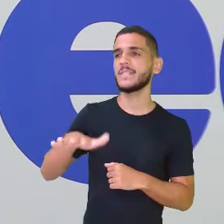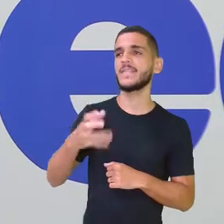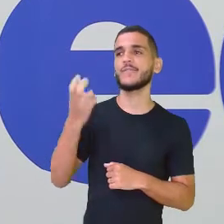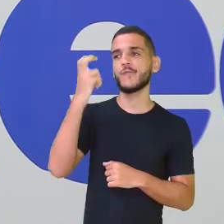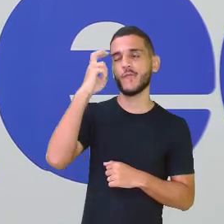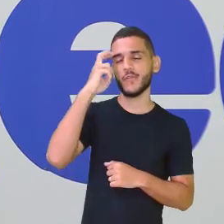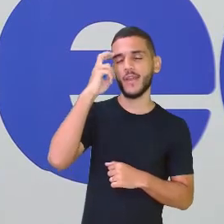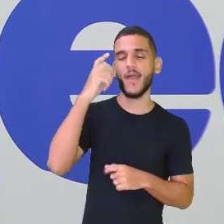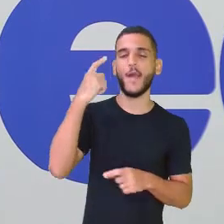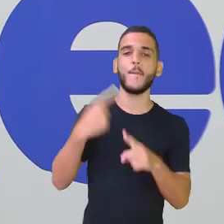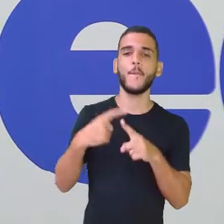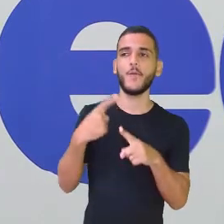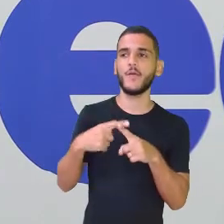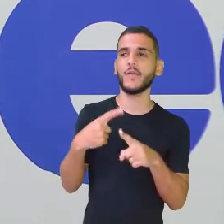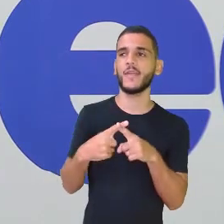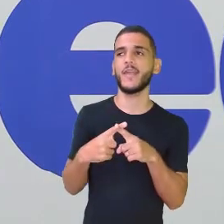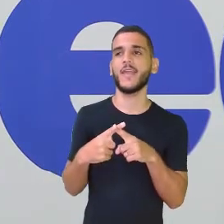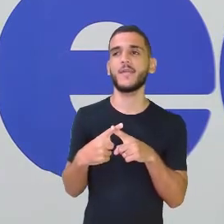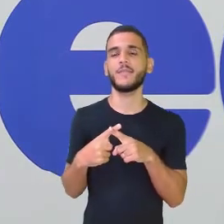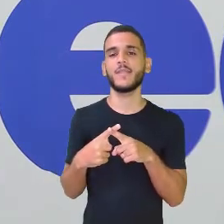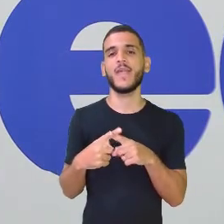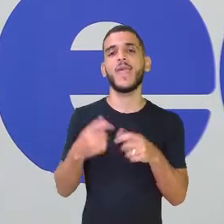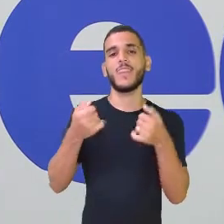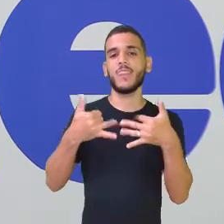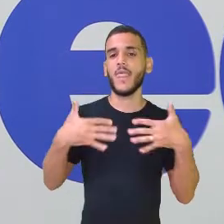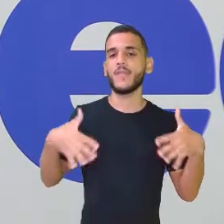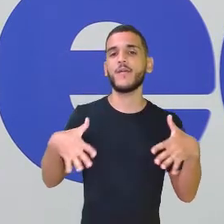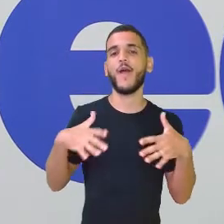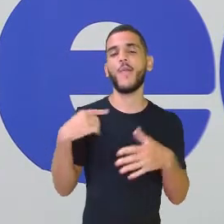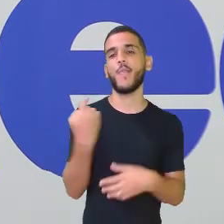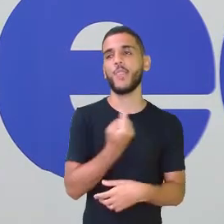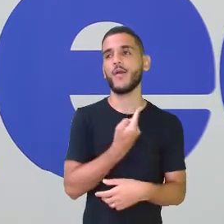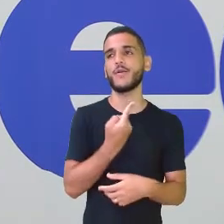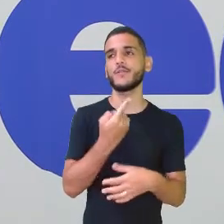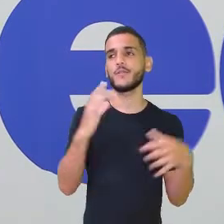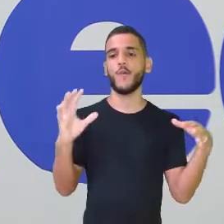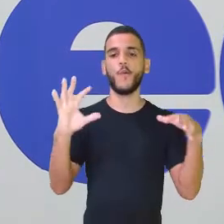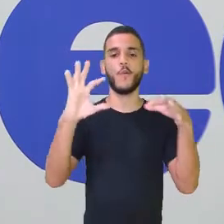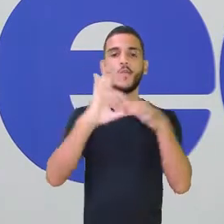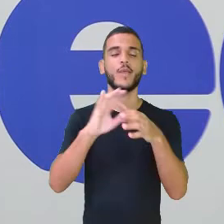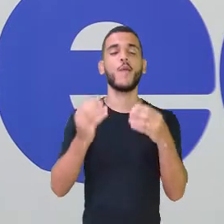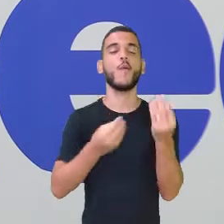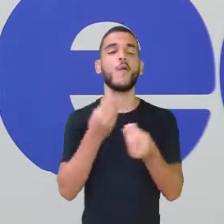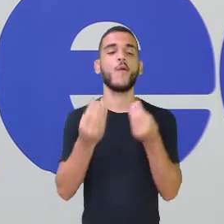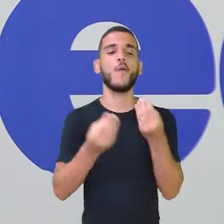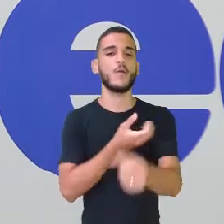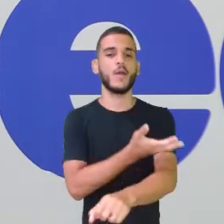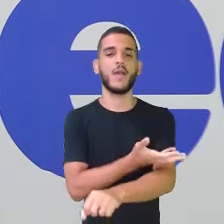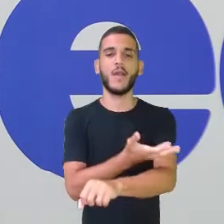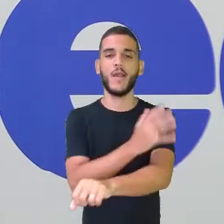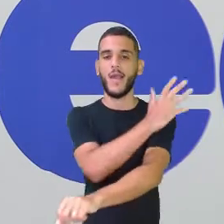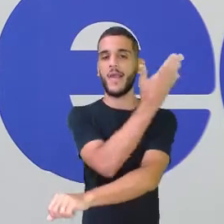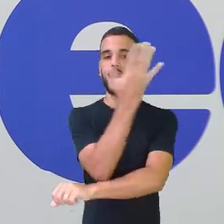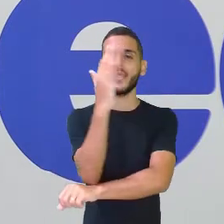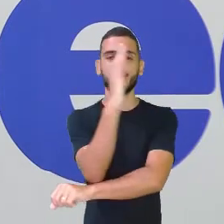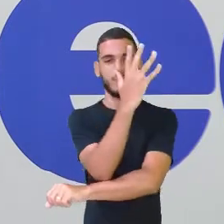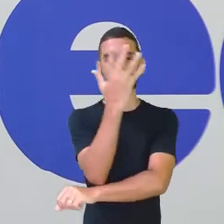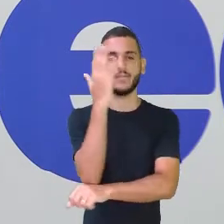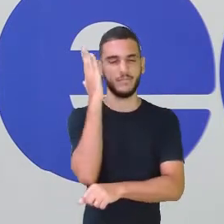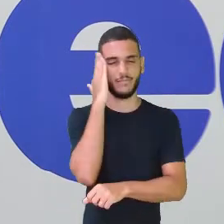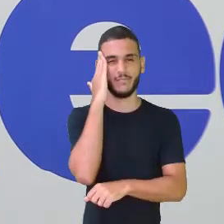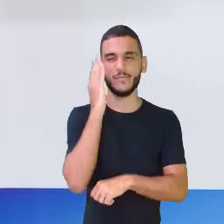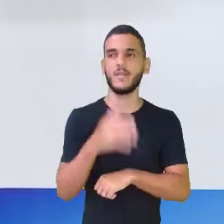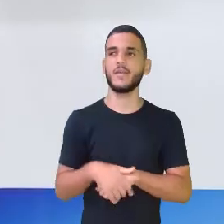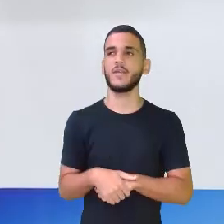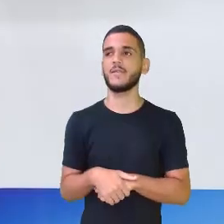de paisagem natural, a gente já remete aos elementos da natureza, né? Isso Como aí mesmo. tem uma construção humana. Como essa daqui que a gente